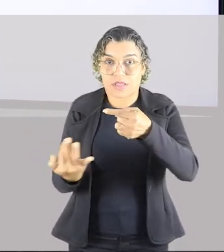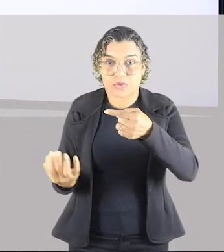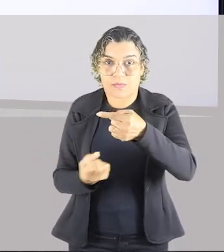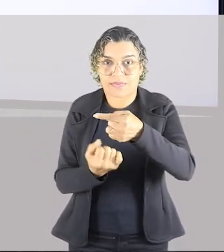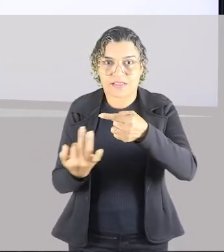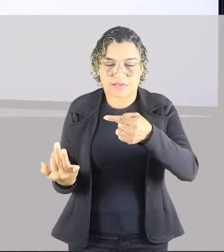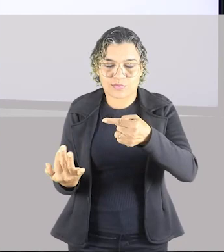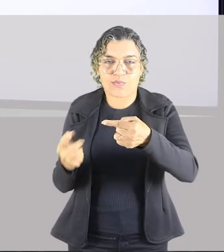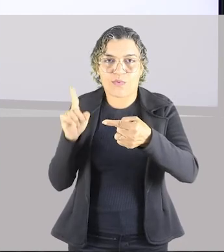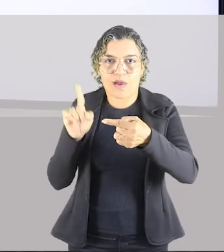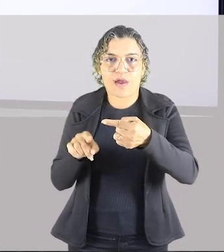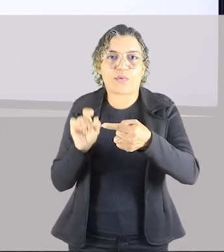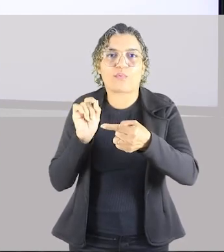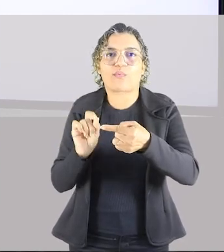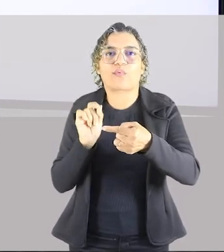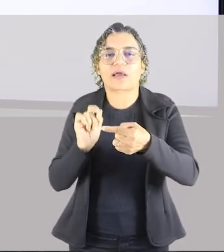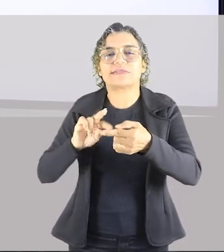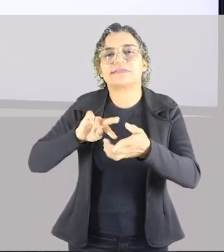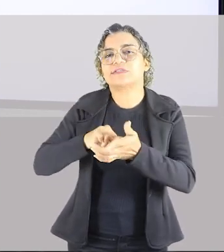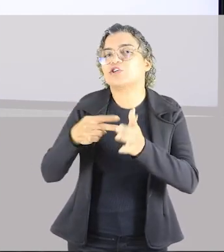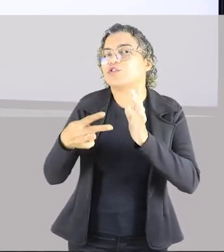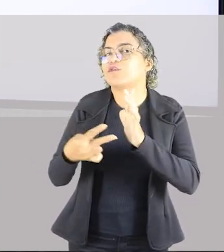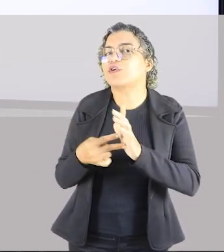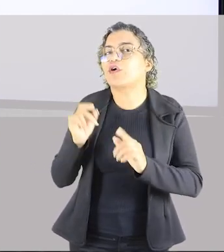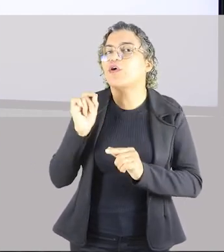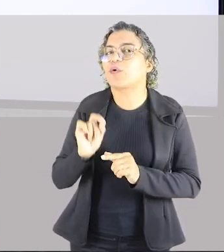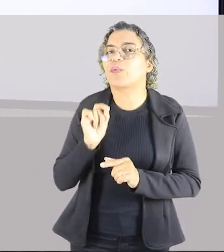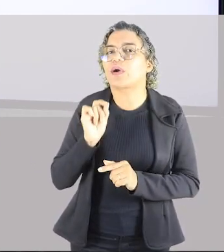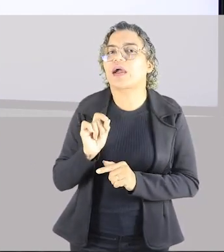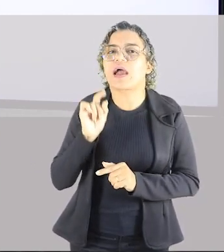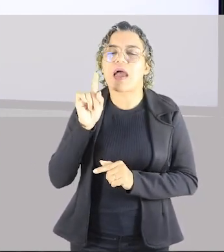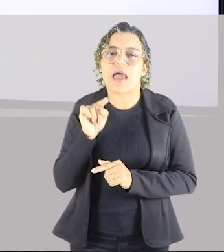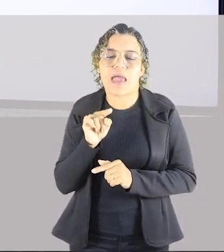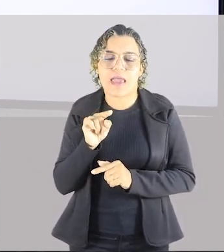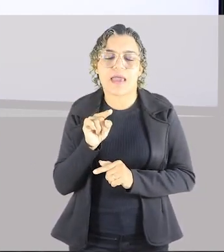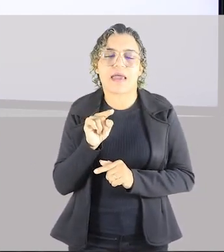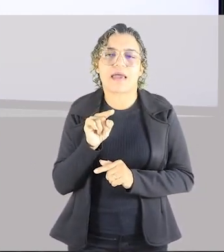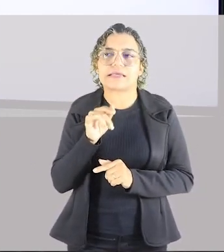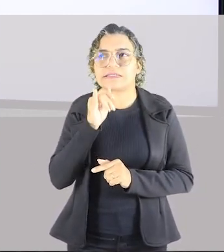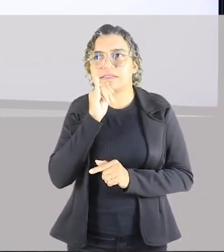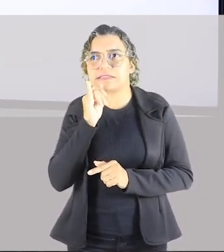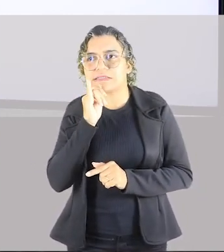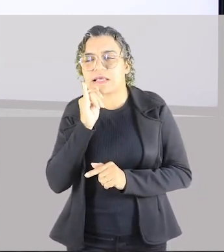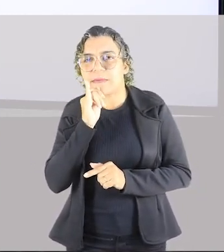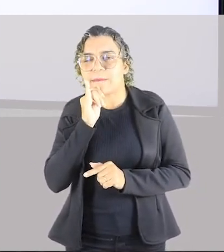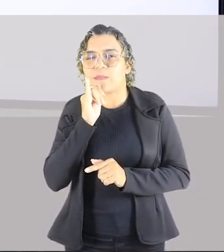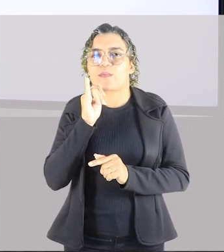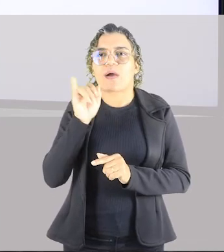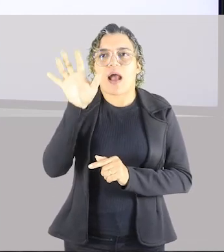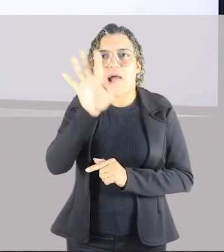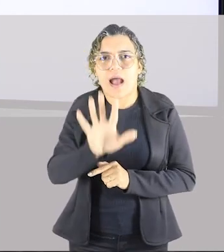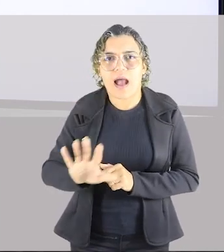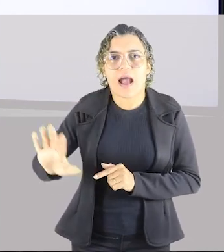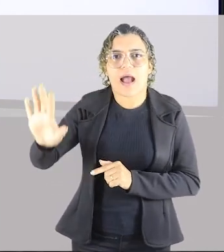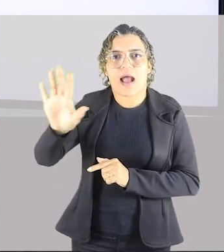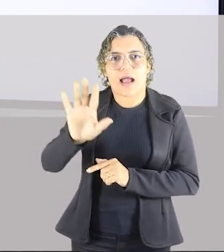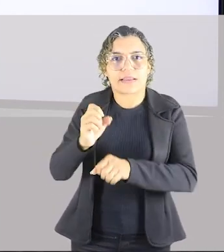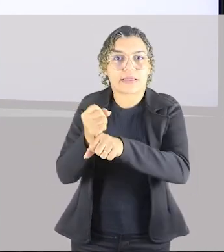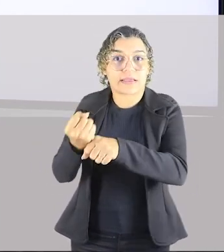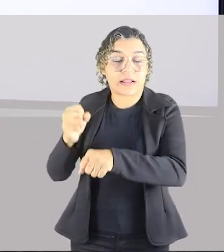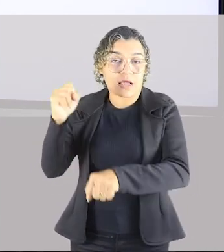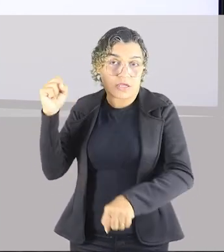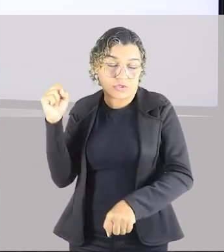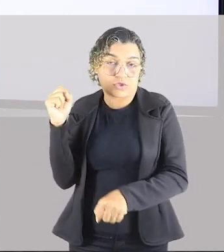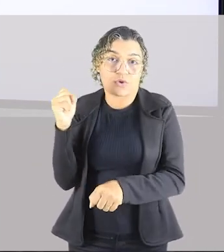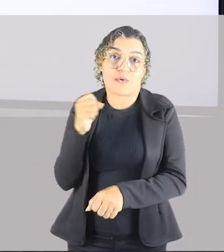denominador, significa dizer que a área que eu estou representando é muito grande. Se a área é muito grande, eu tenho poucos detalhes